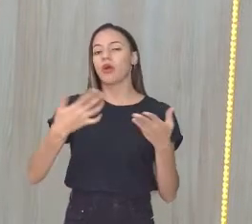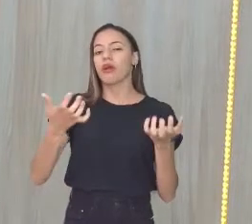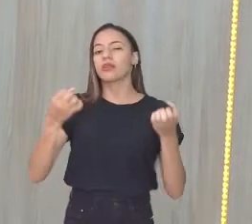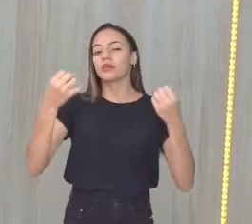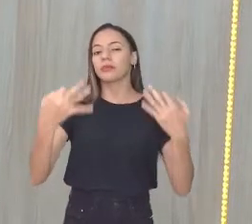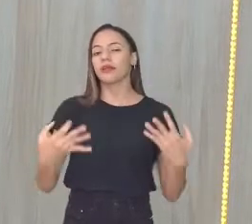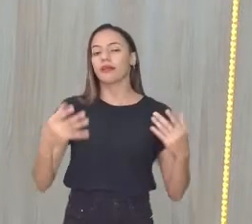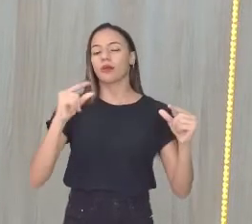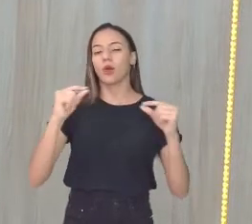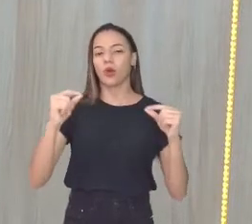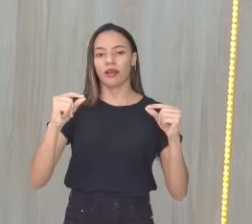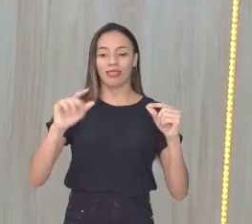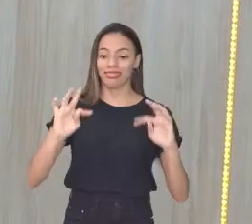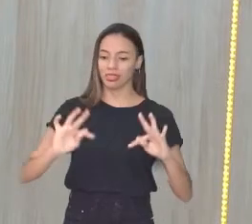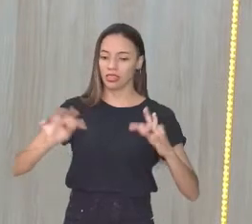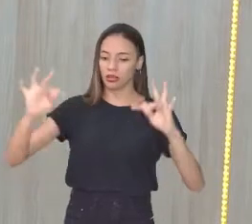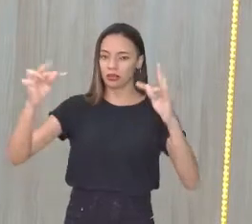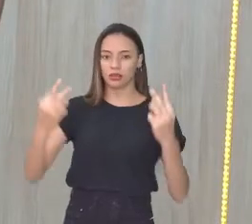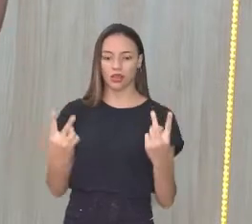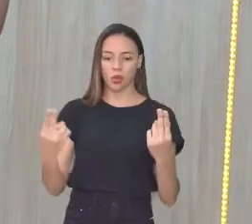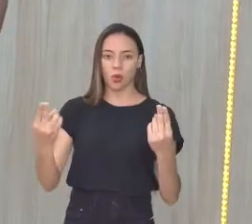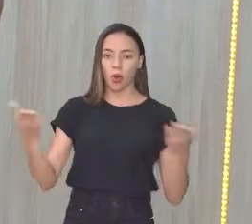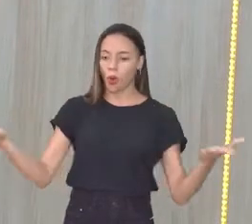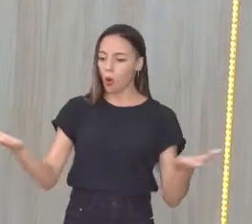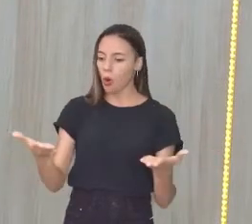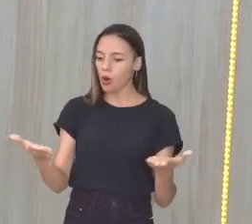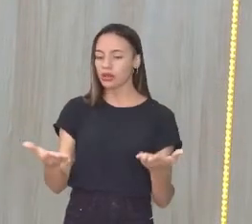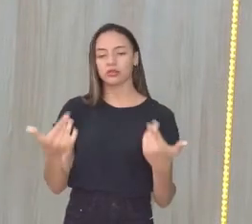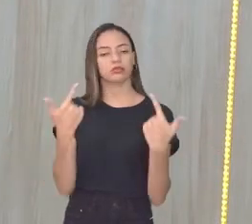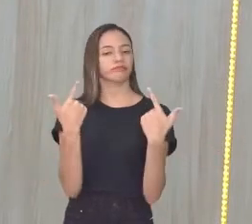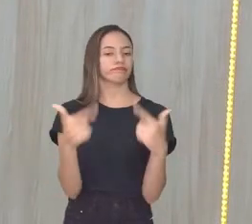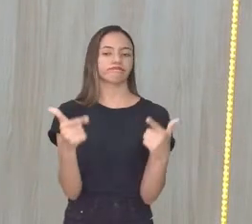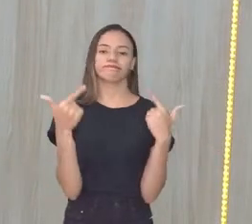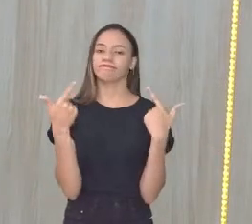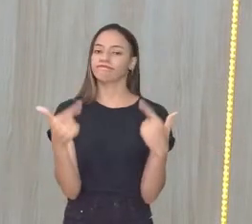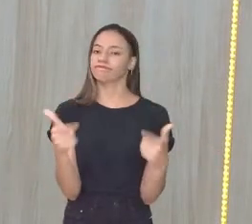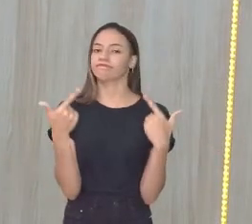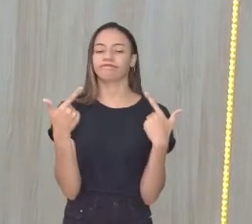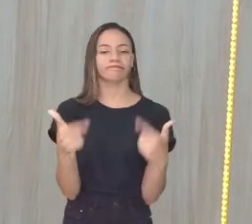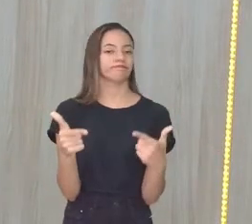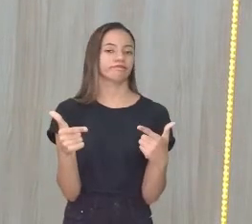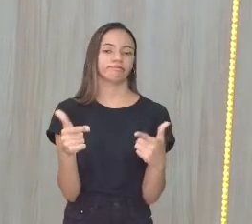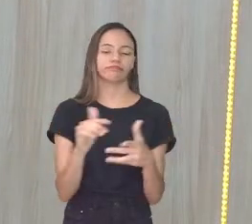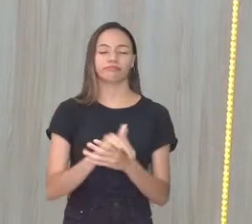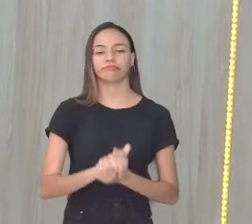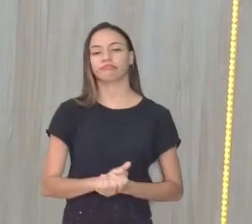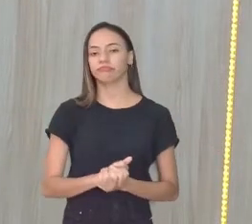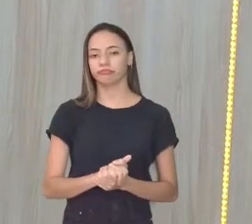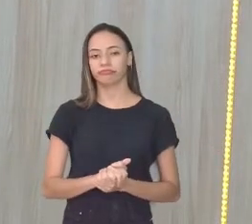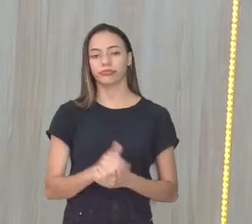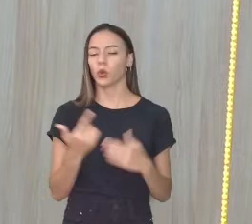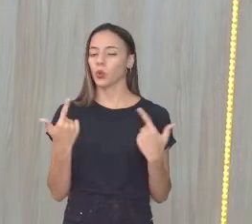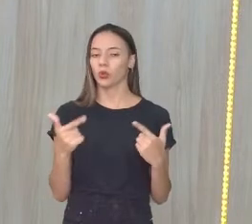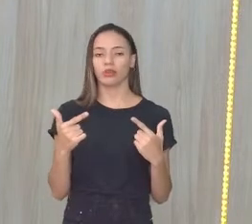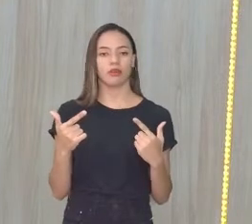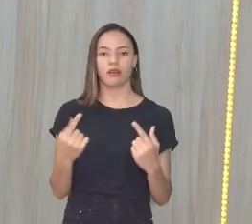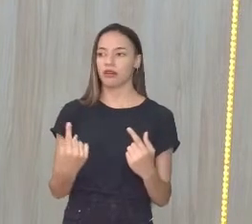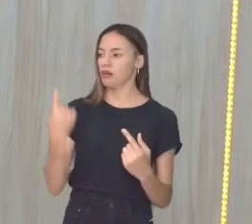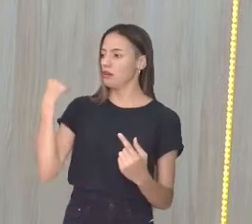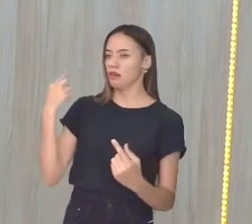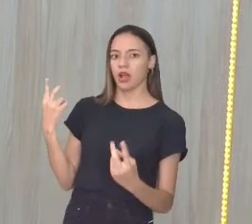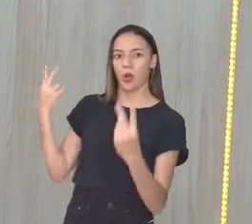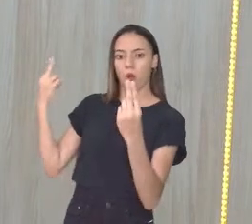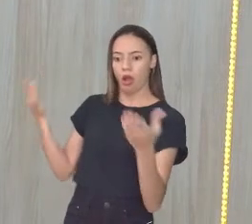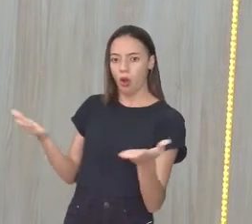tinha a mesma tecnologia, a mesma resposta que nós tivemos agora. Com certeza.